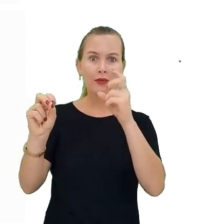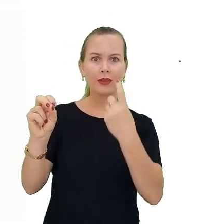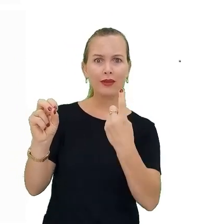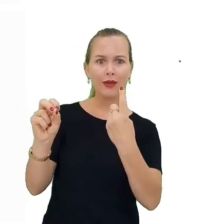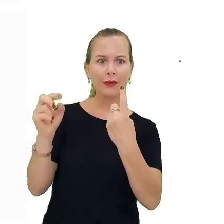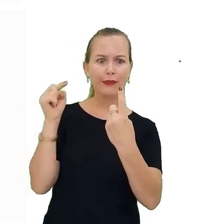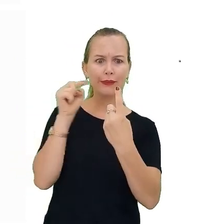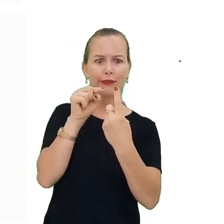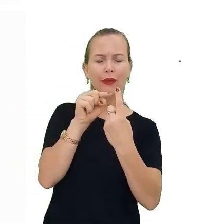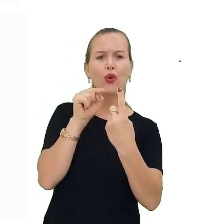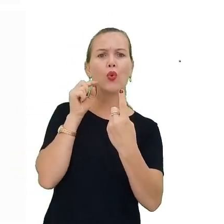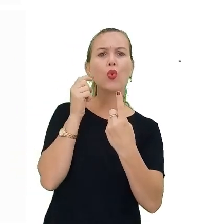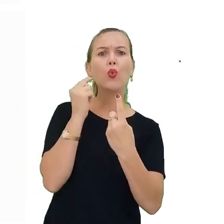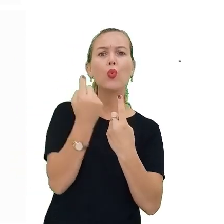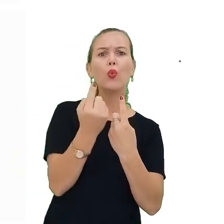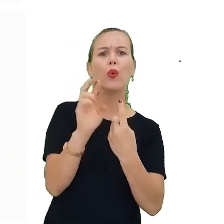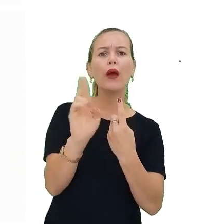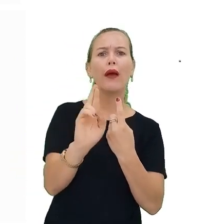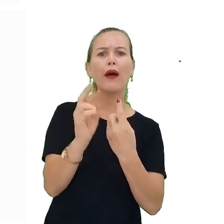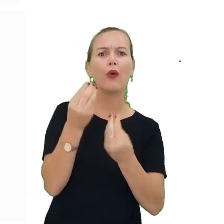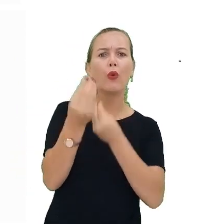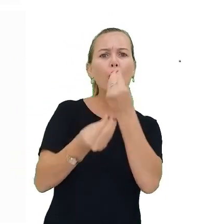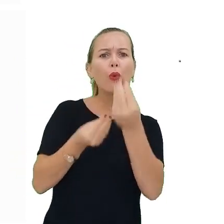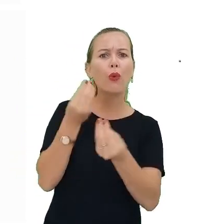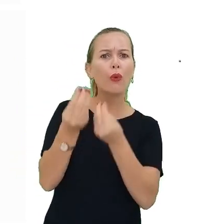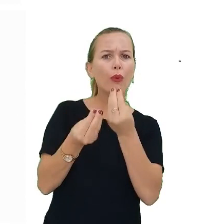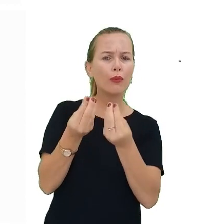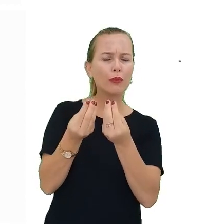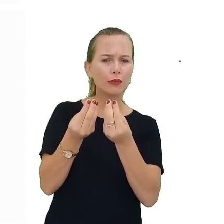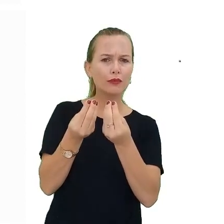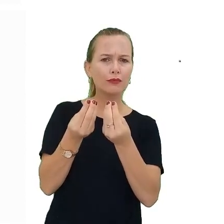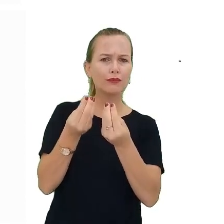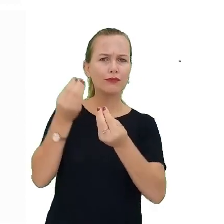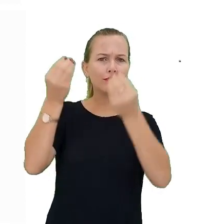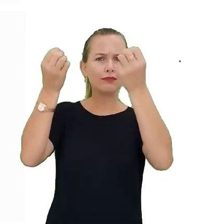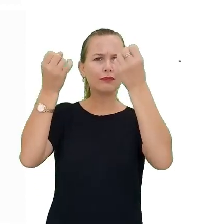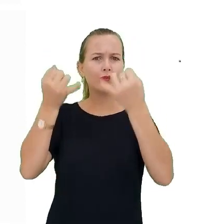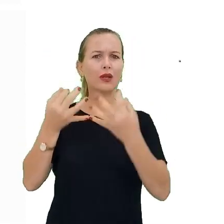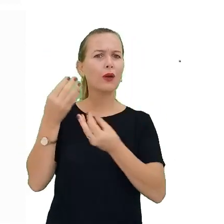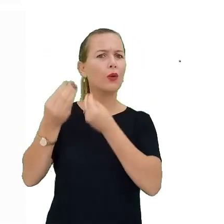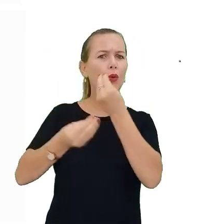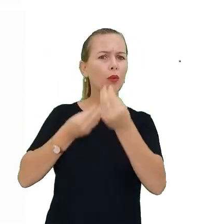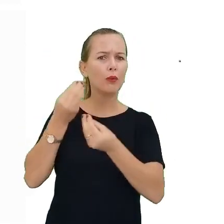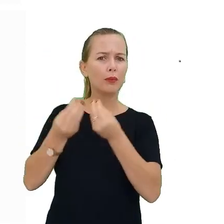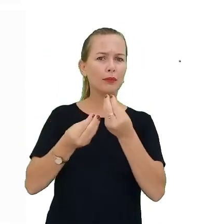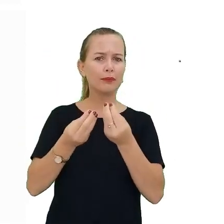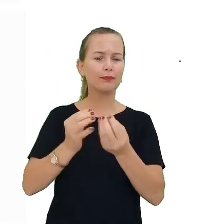gastos foram de R$ 50? Qual seria a explicação para isso?